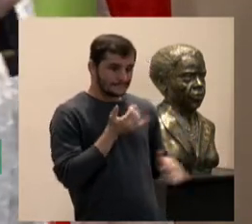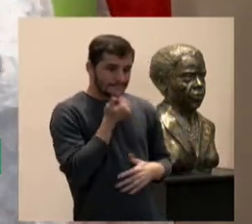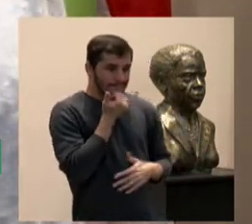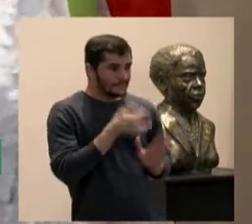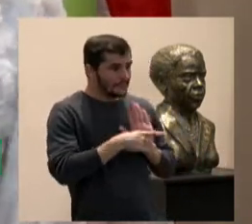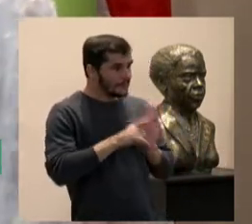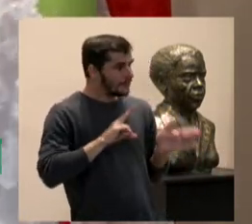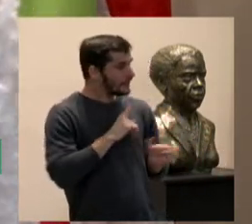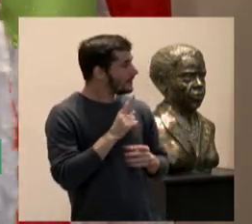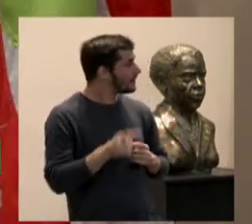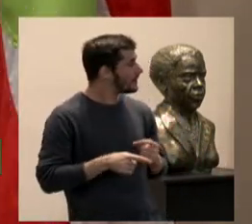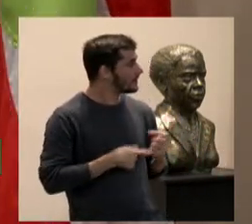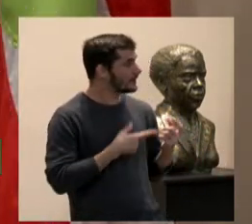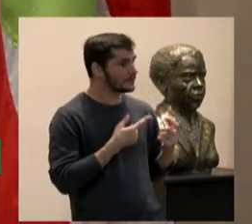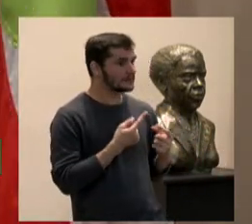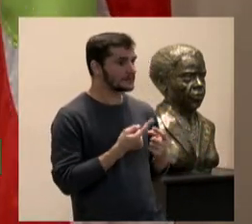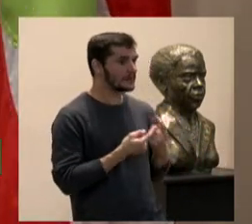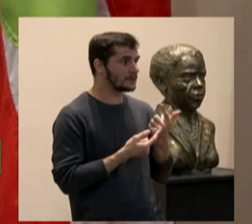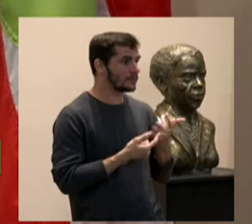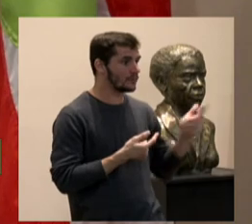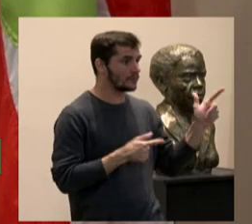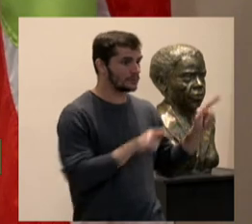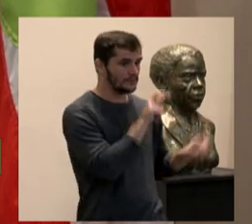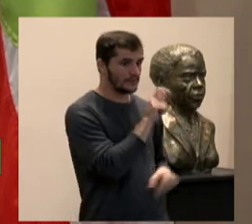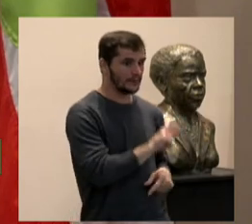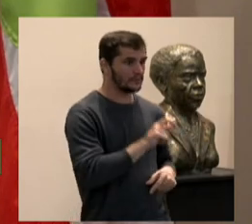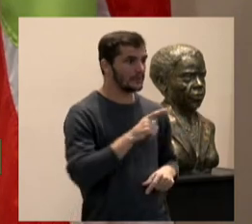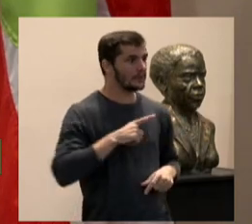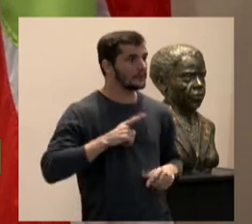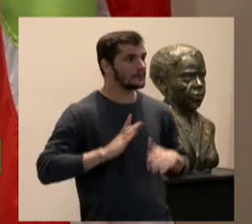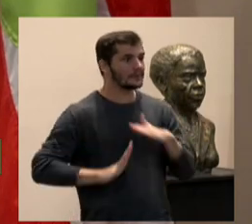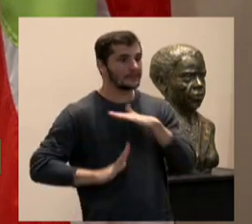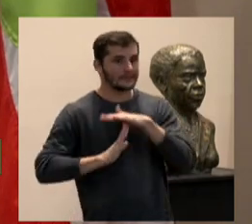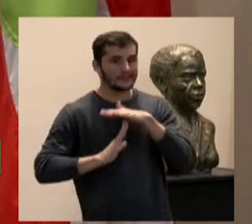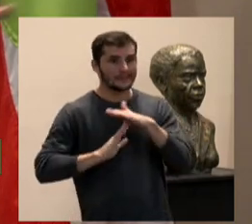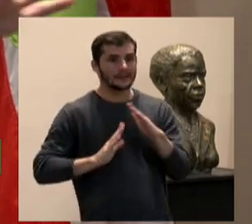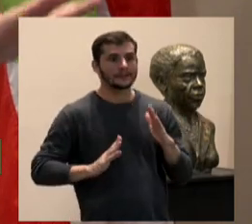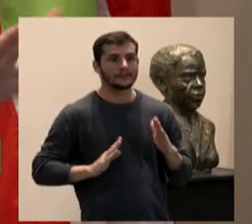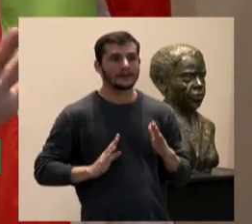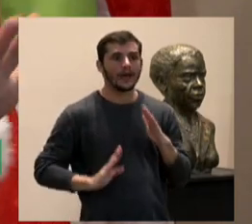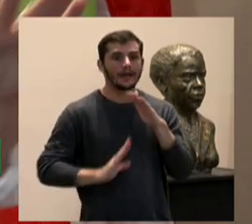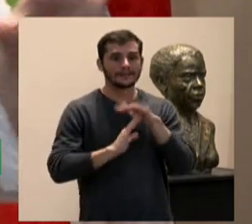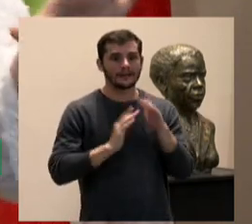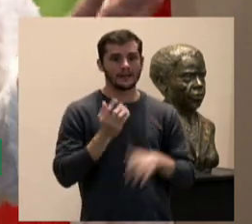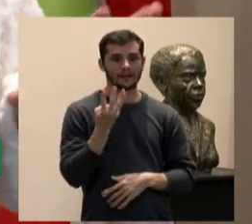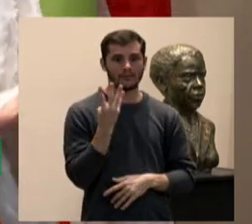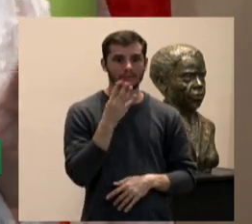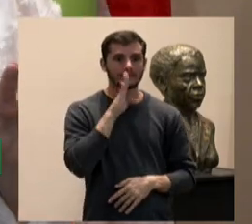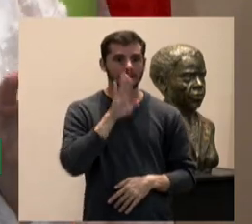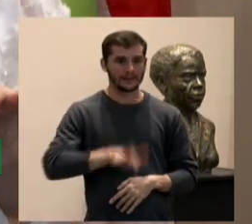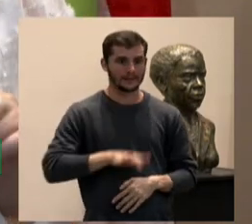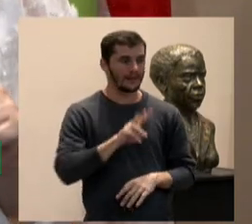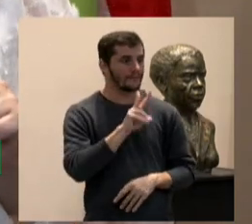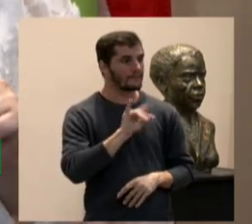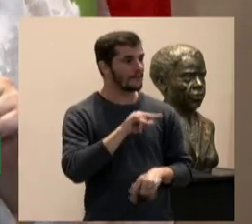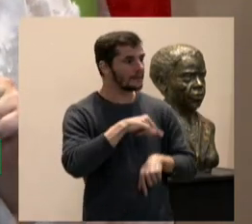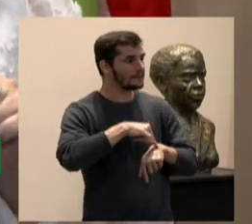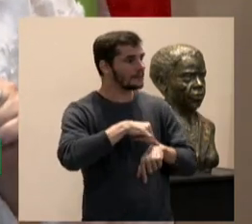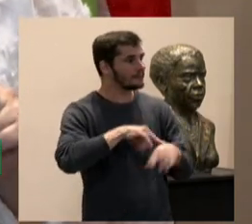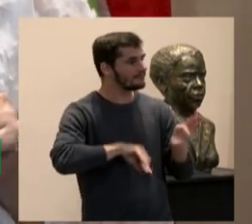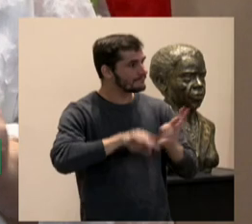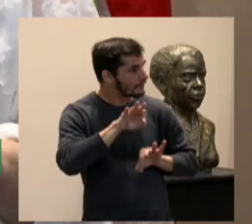para as meninas, nós temos um teto de 16 horas para essa mesa. Então, a gente vai reorganizar o tempo aqui da melhor